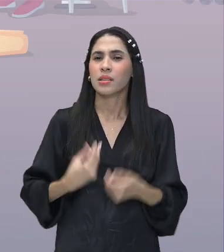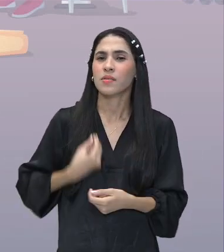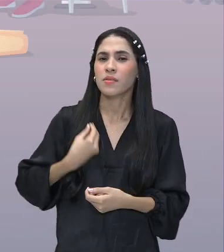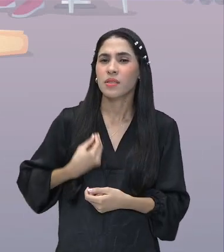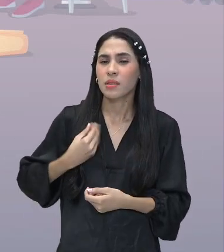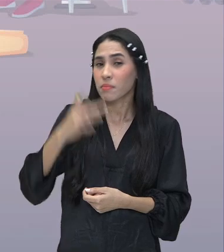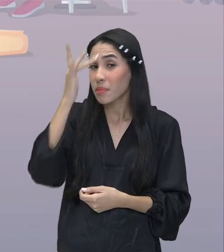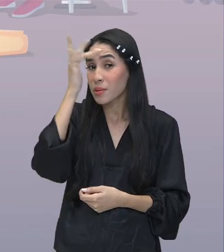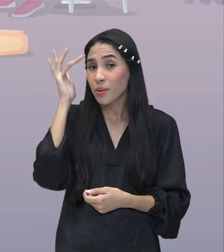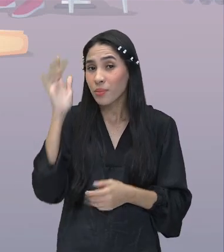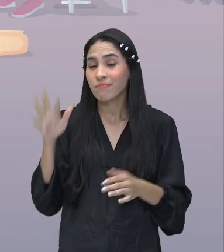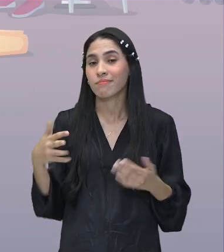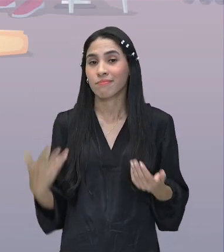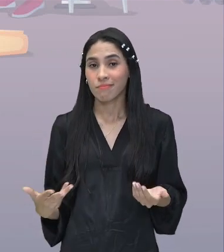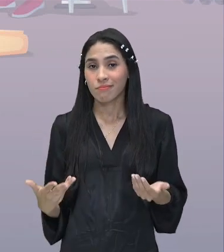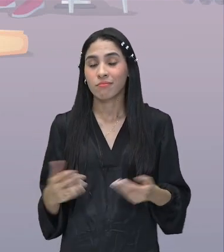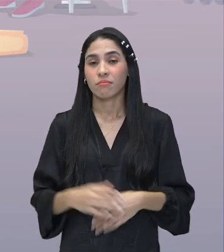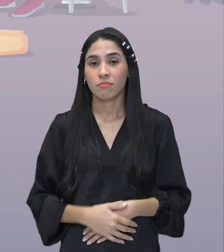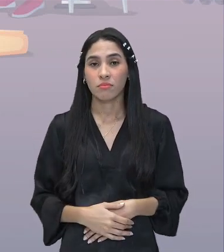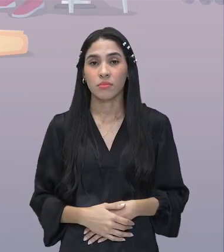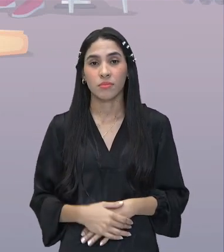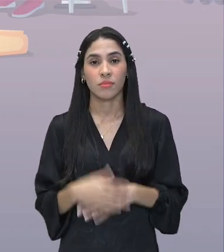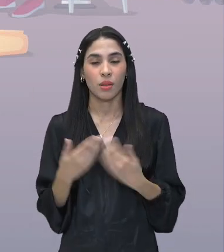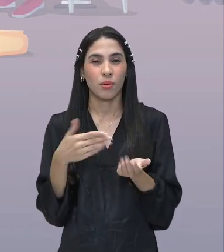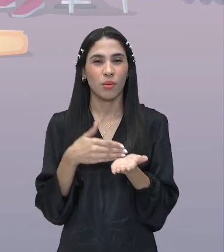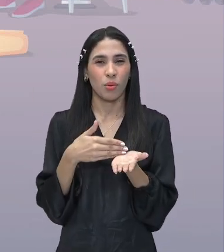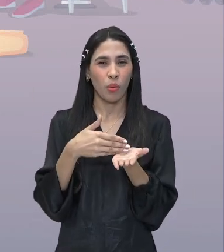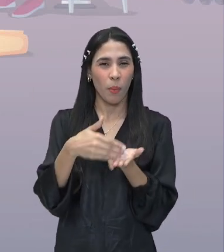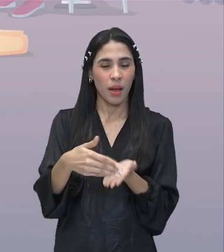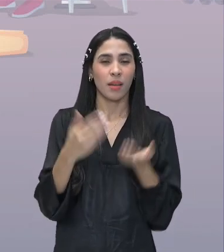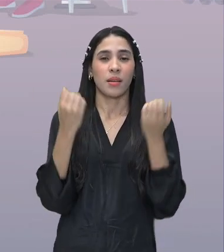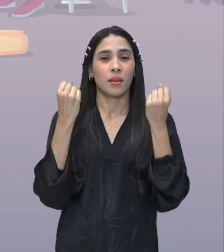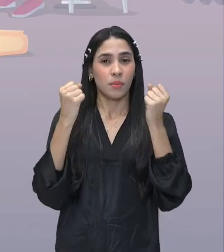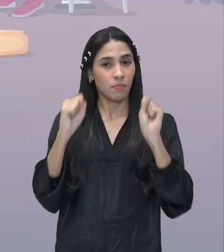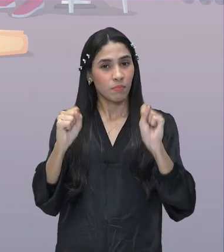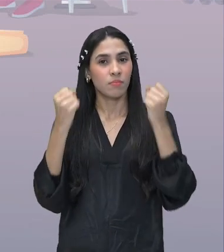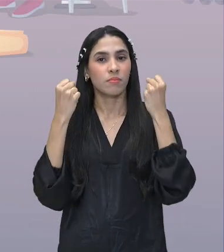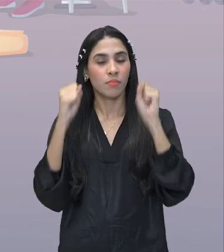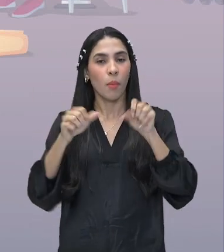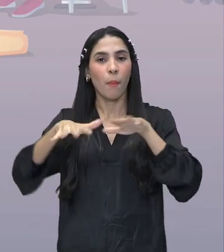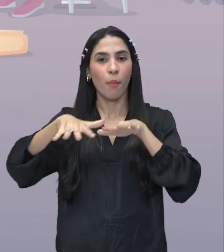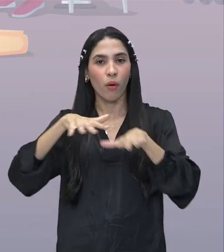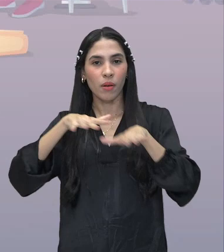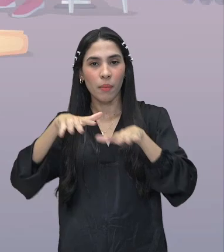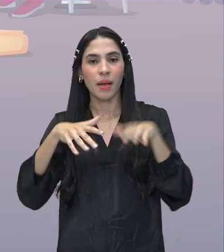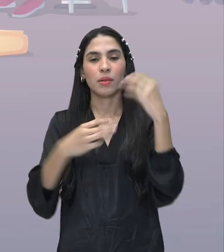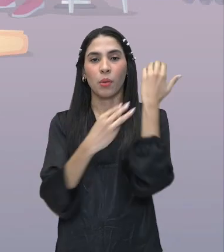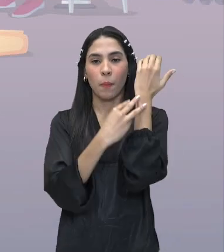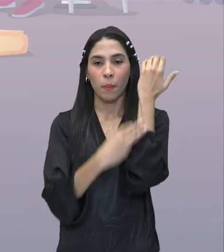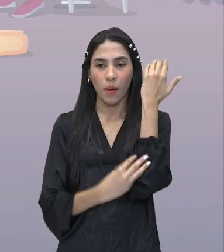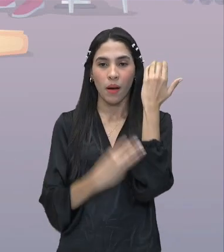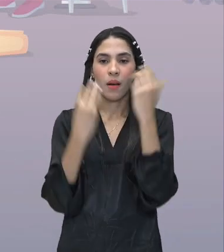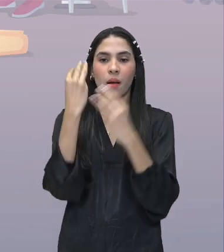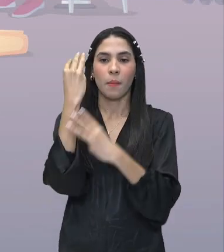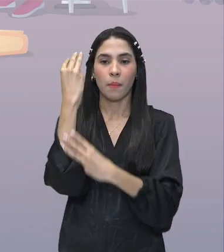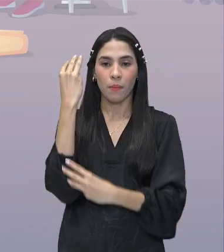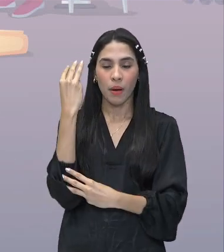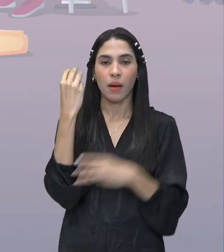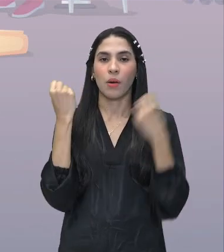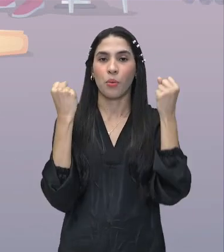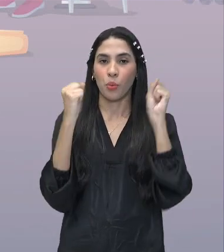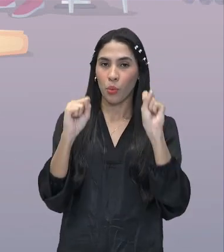desse indivíduo? Né? Aí quando ela começa a se exercitar, começa a movimentar, né, o seu